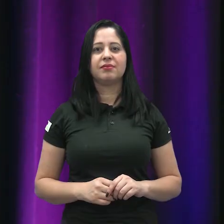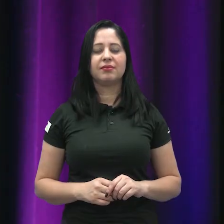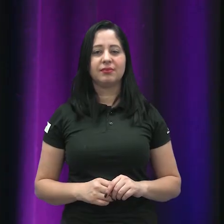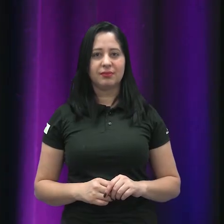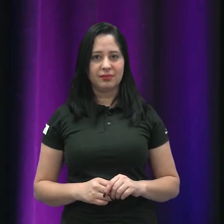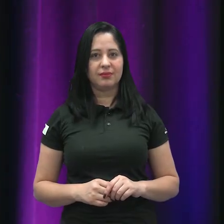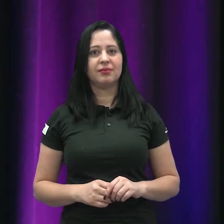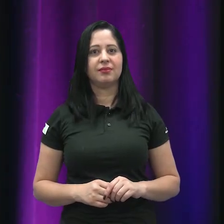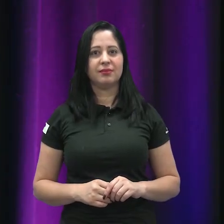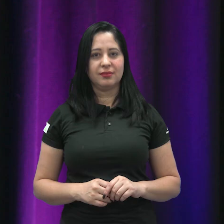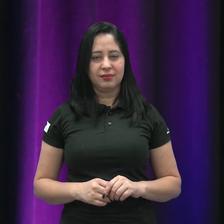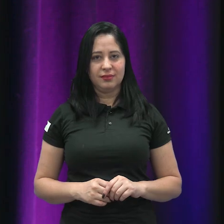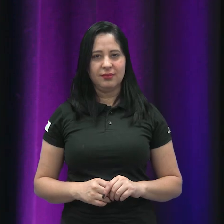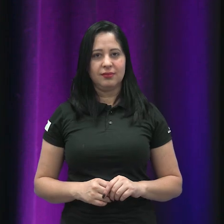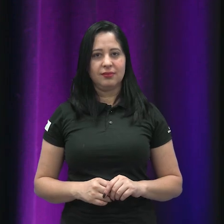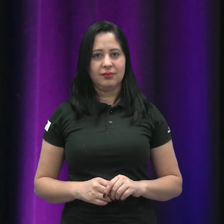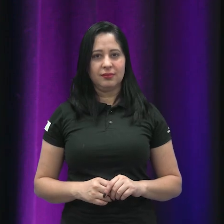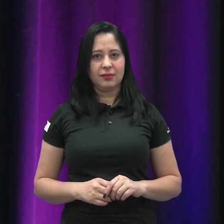Gente, se vocês